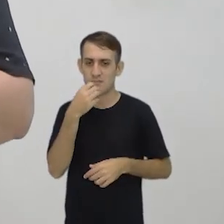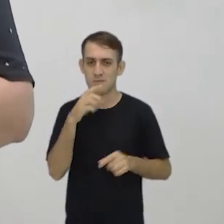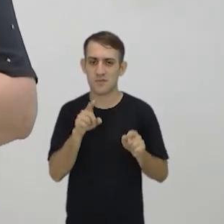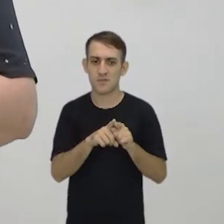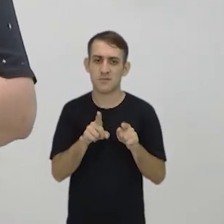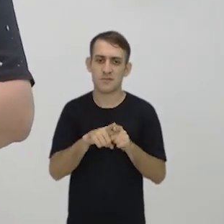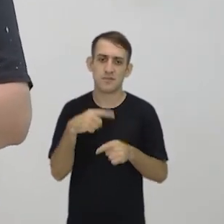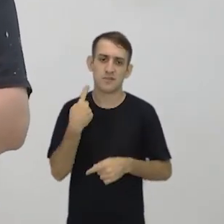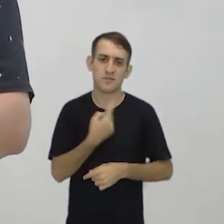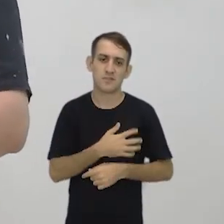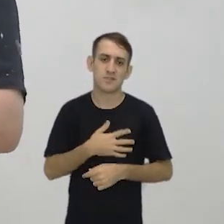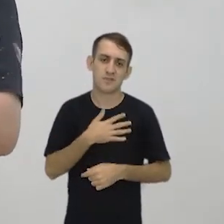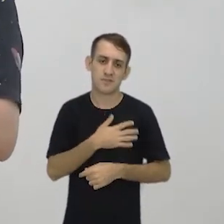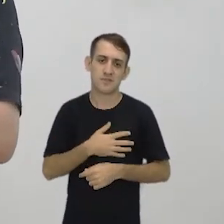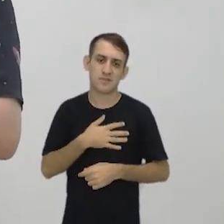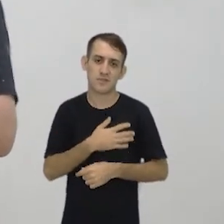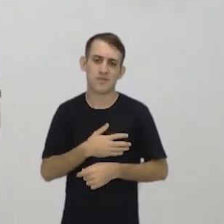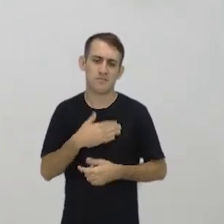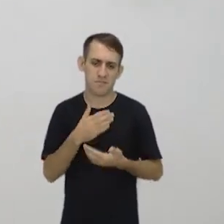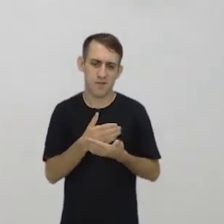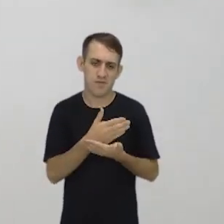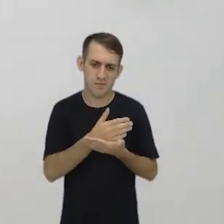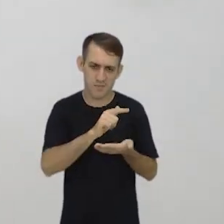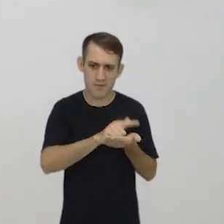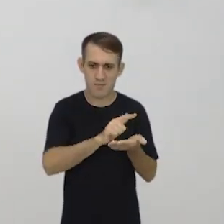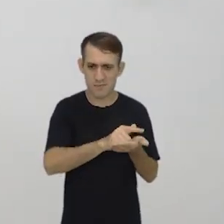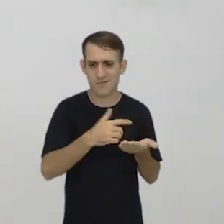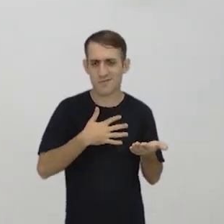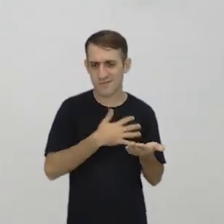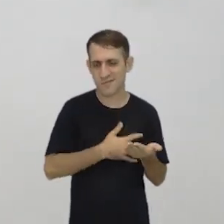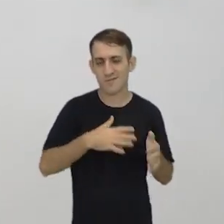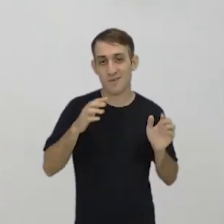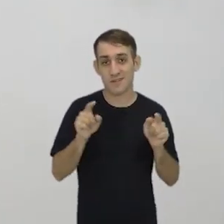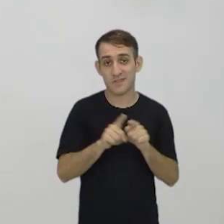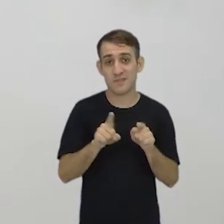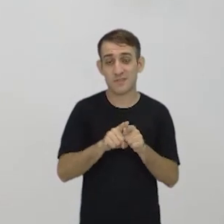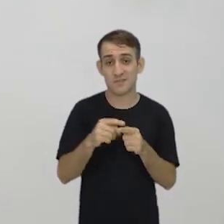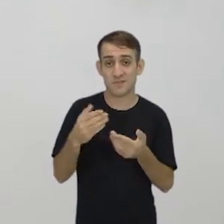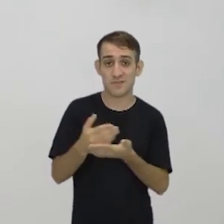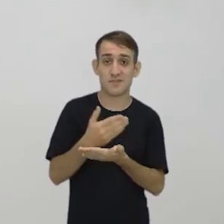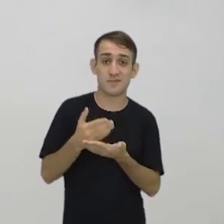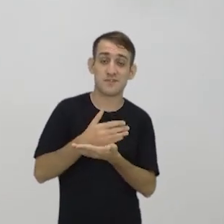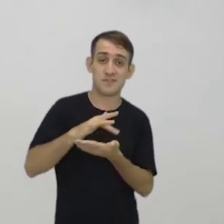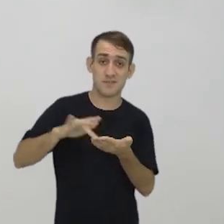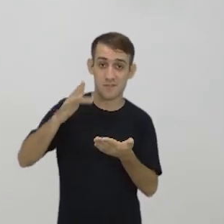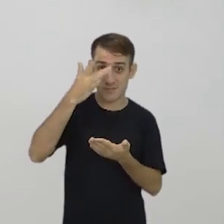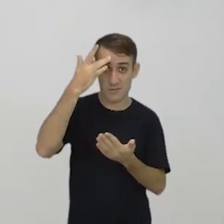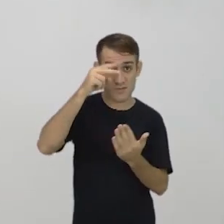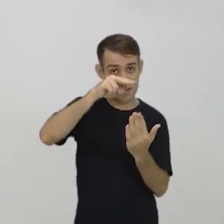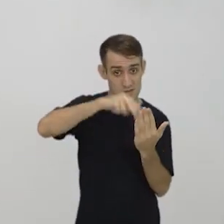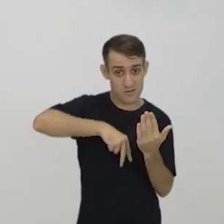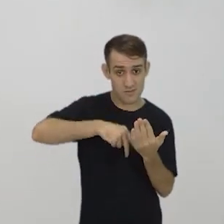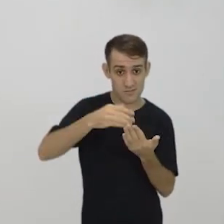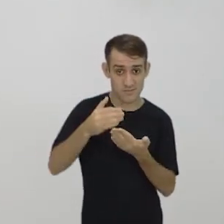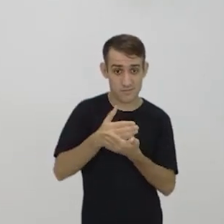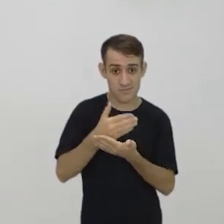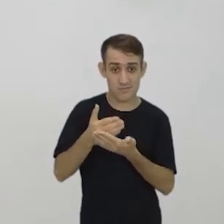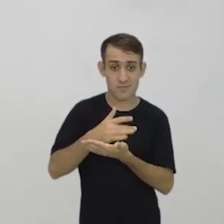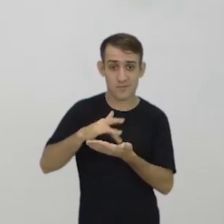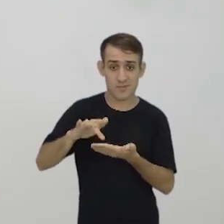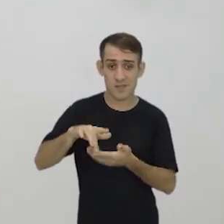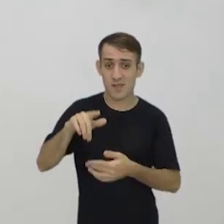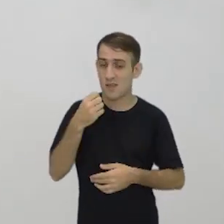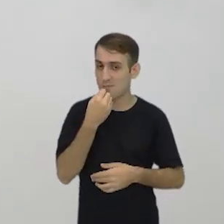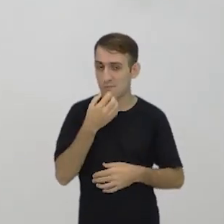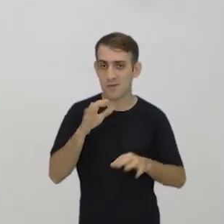gente fala que gosta muito do papel, eu ainda gosto muito do papel, mas o leitor eletrônico, né, o leitor de livro eletrônico, ele é muito bom